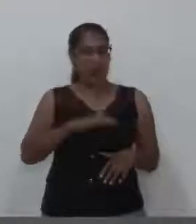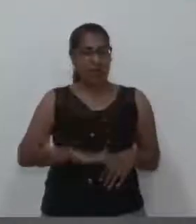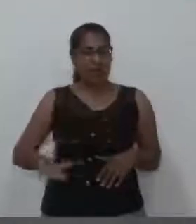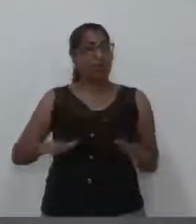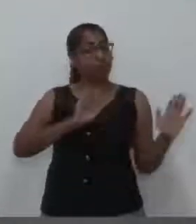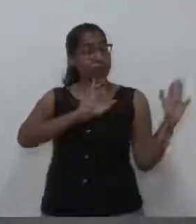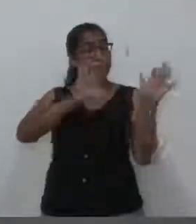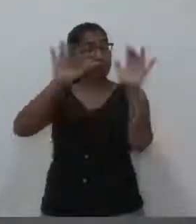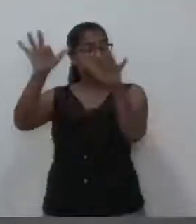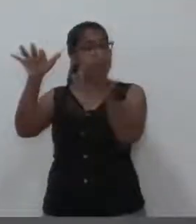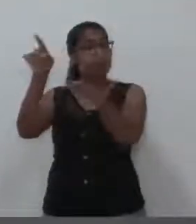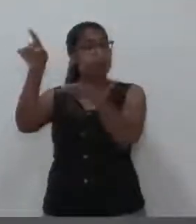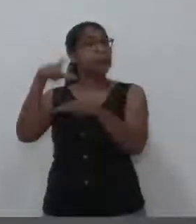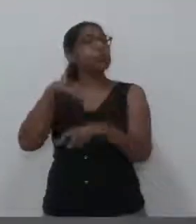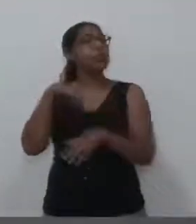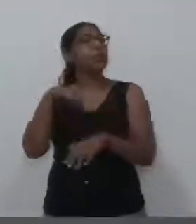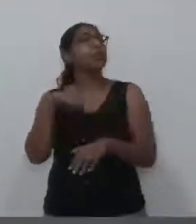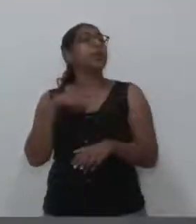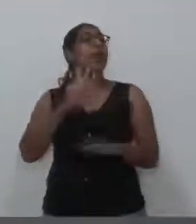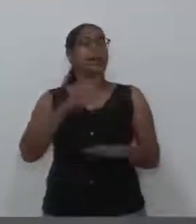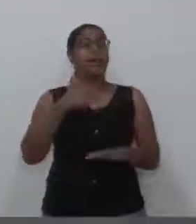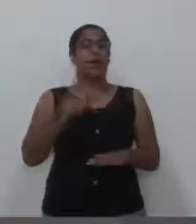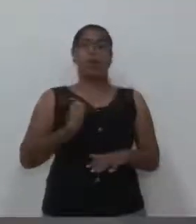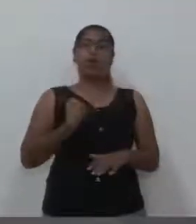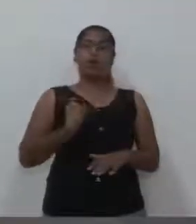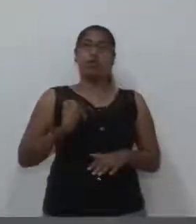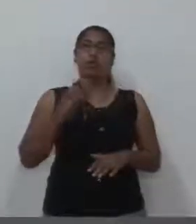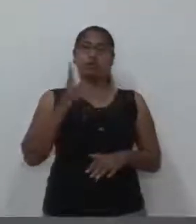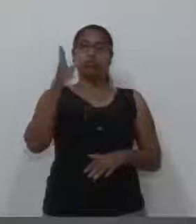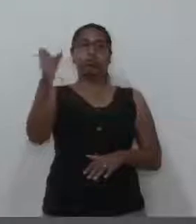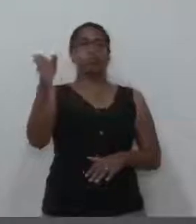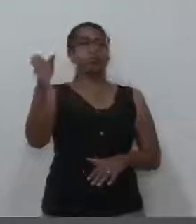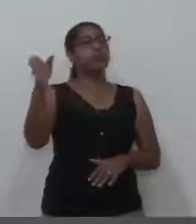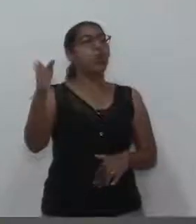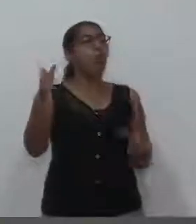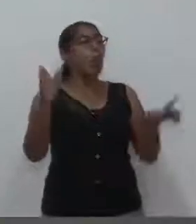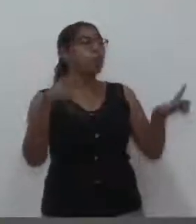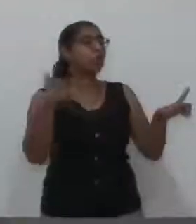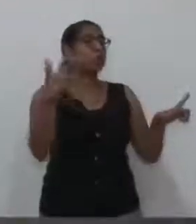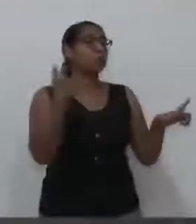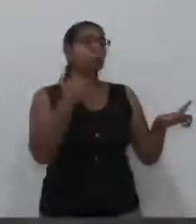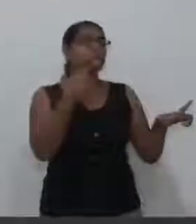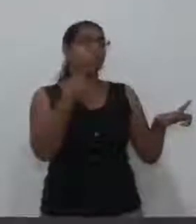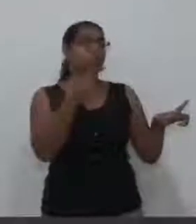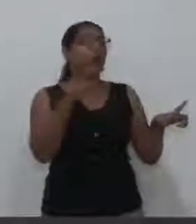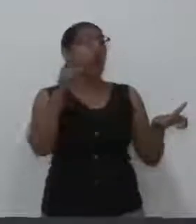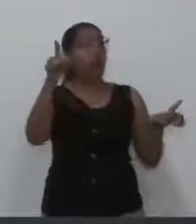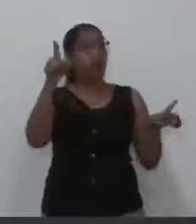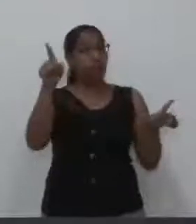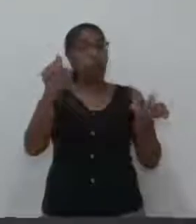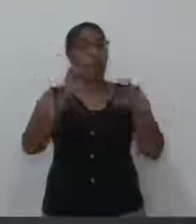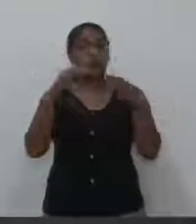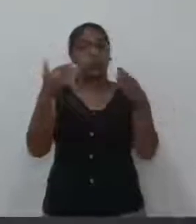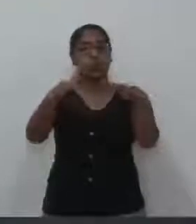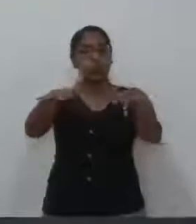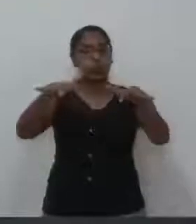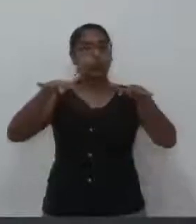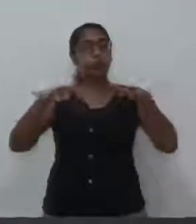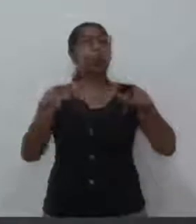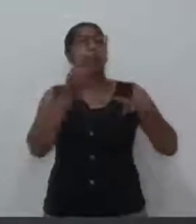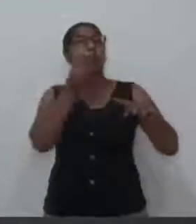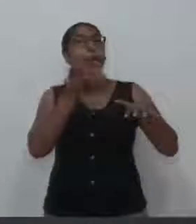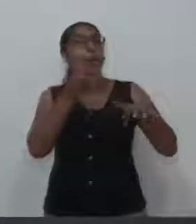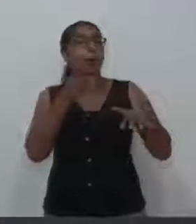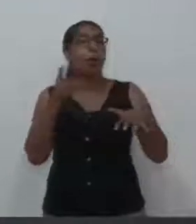Zap. Infelizmente só eu estive presente, mas foi muito boa a audiência pública, não teve participação